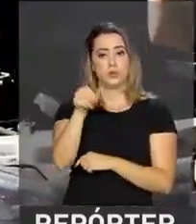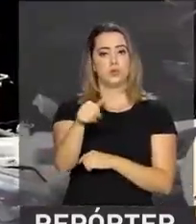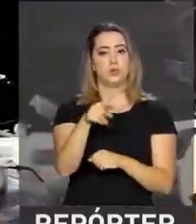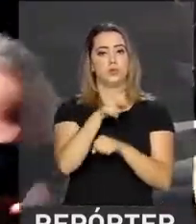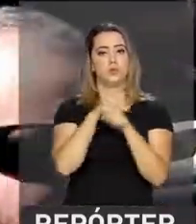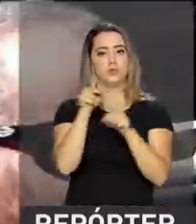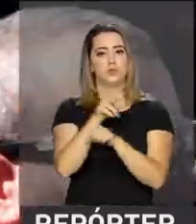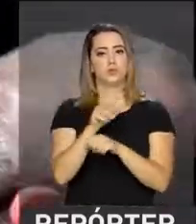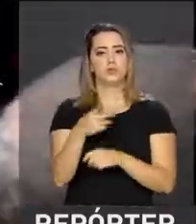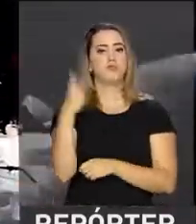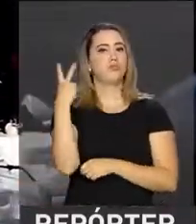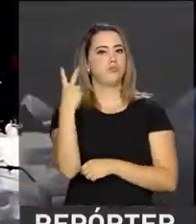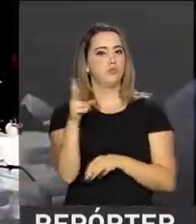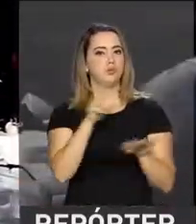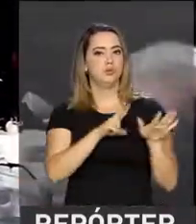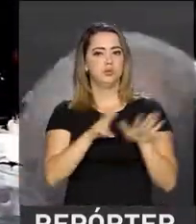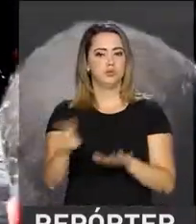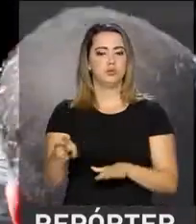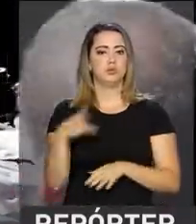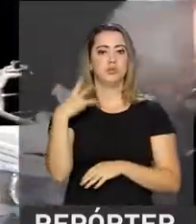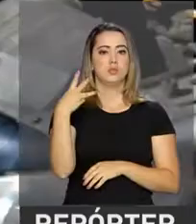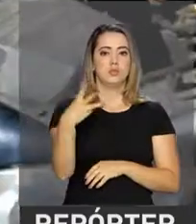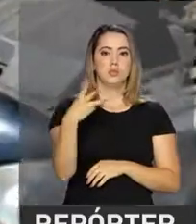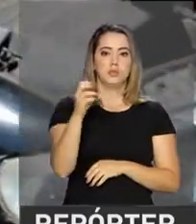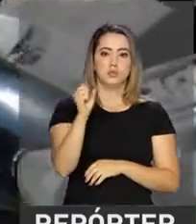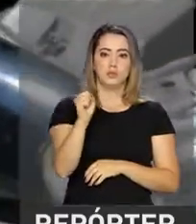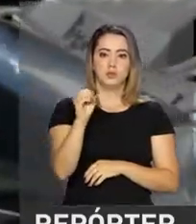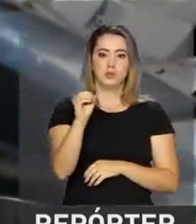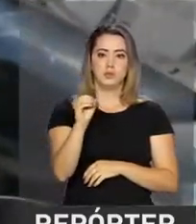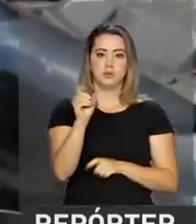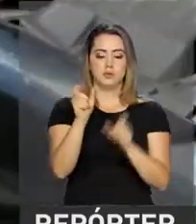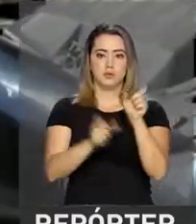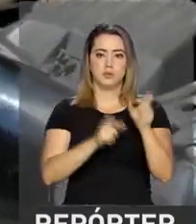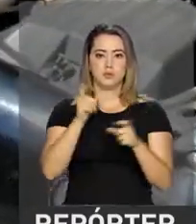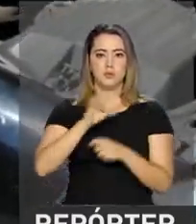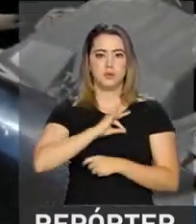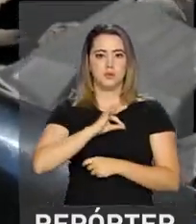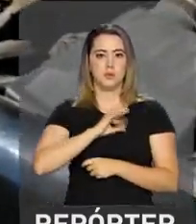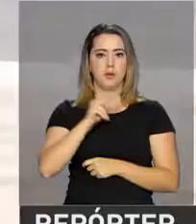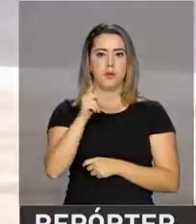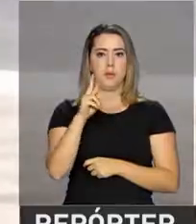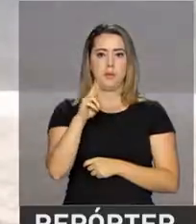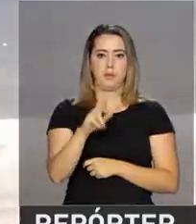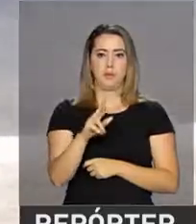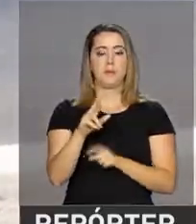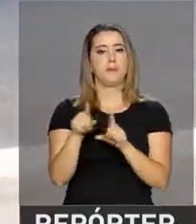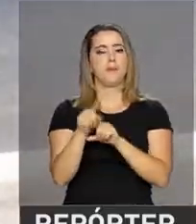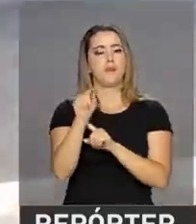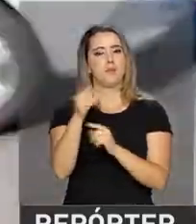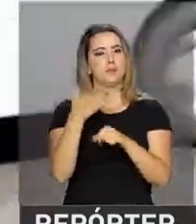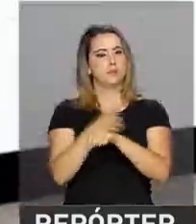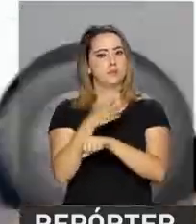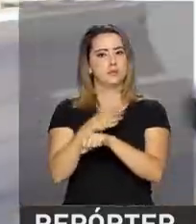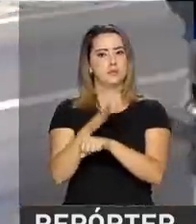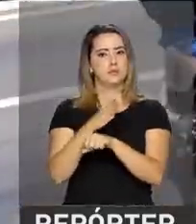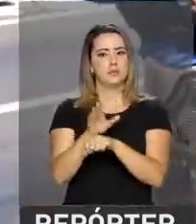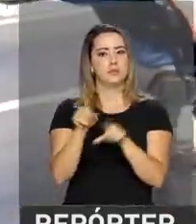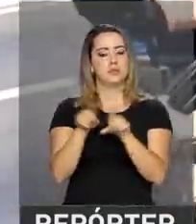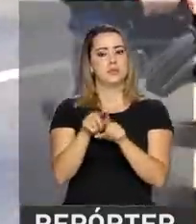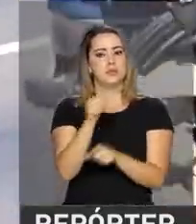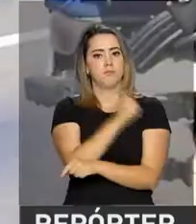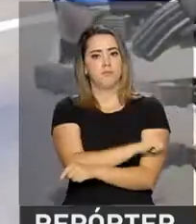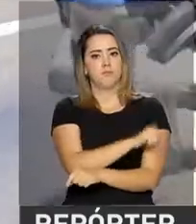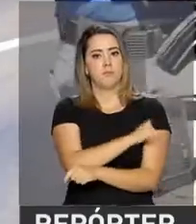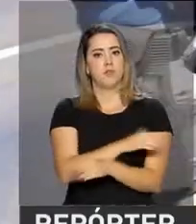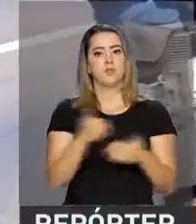país. Durante 2 semanas, 380 agentes da Polícia Rodoviária Federal participaram da capacitação no Rio de Janeiro